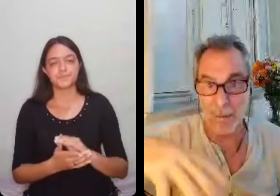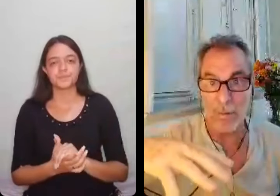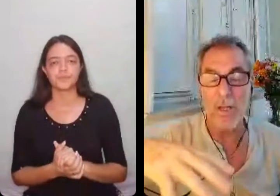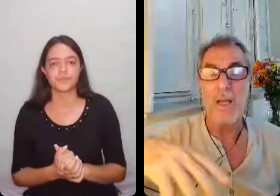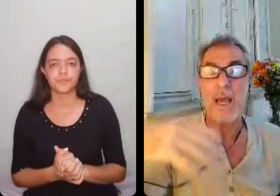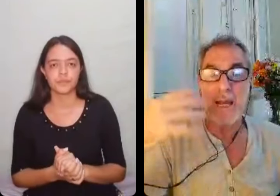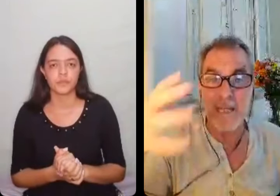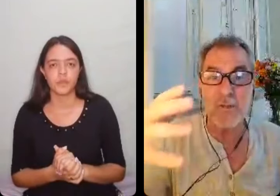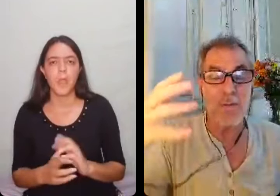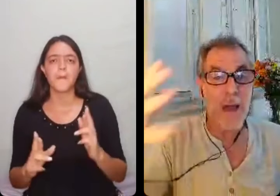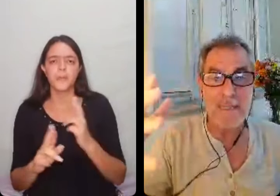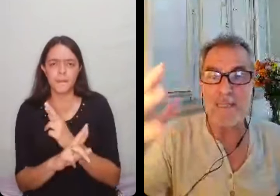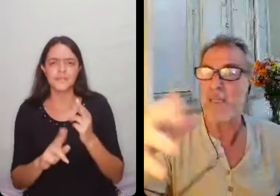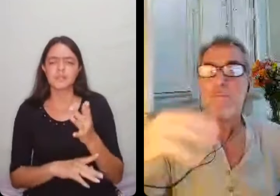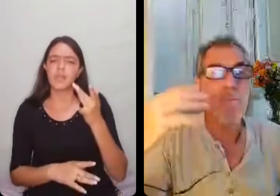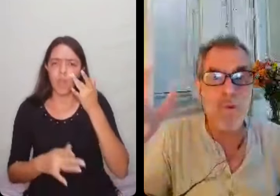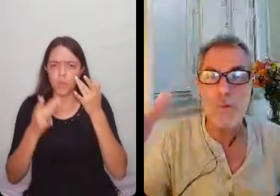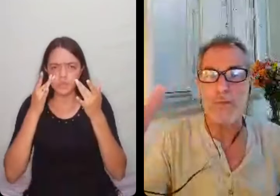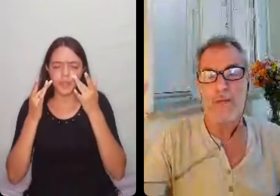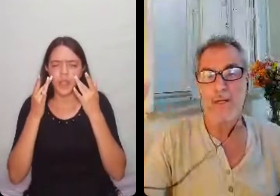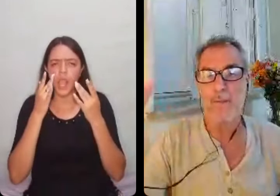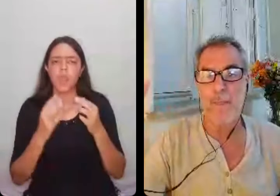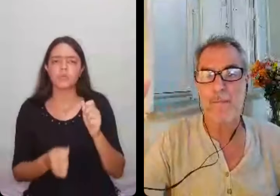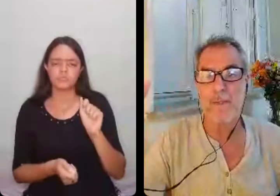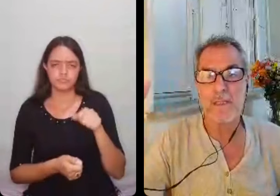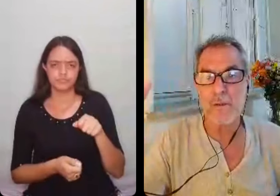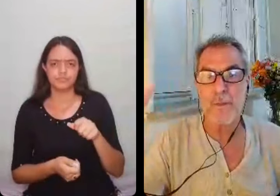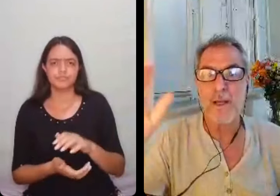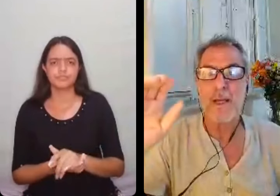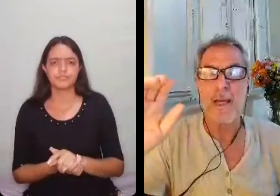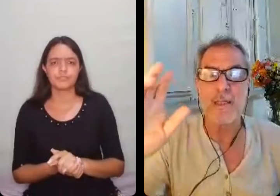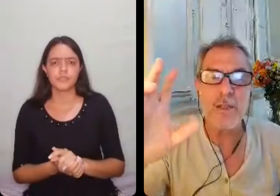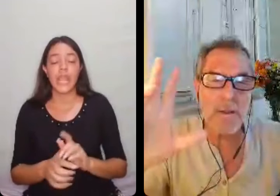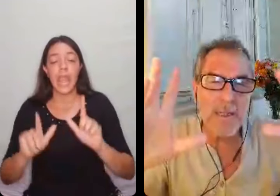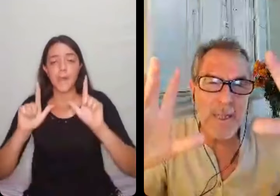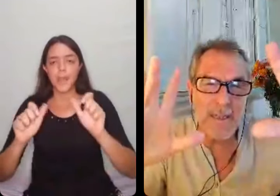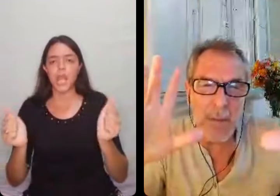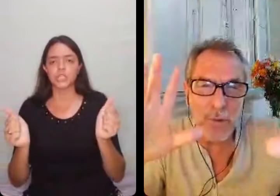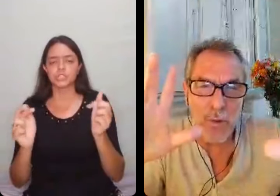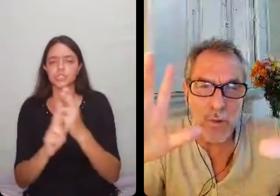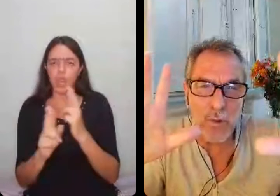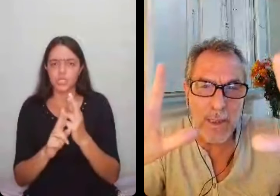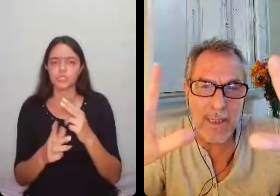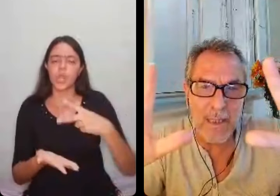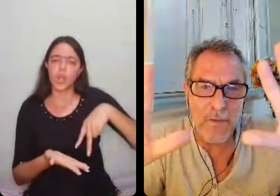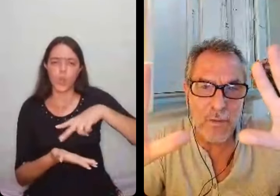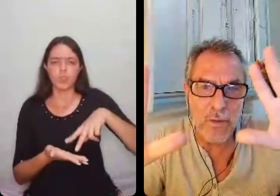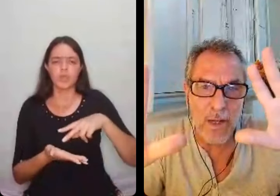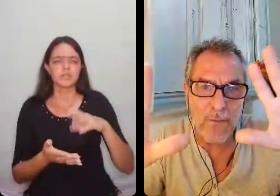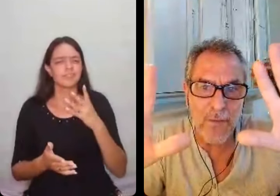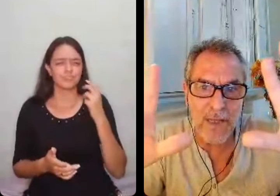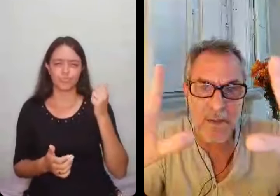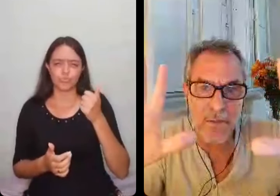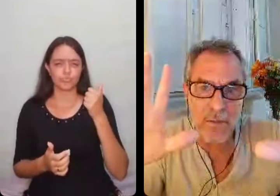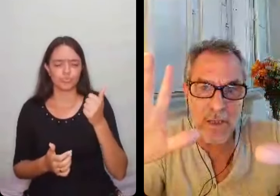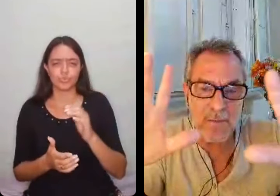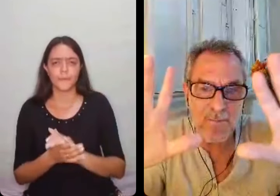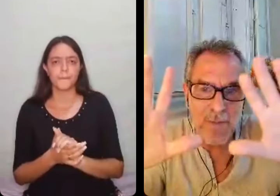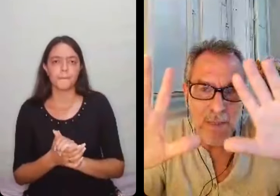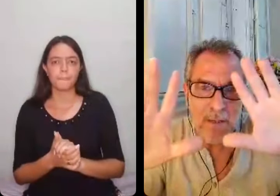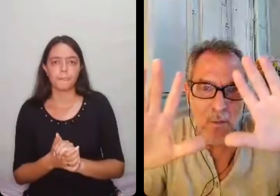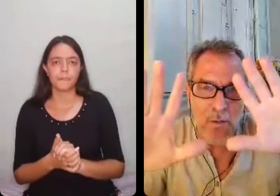espetáculo. E nisso, a imagem tem muito a ver. Então, se tentamos construir que essas fotografias